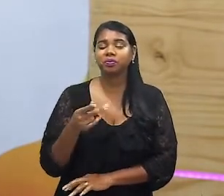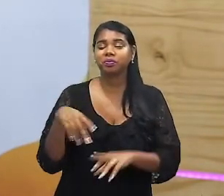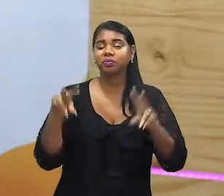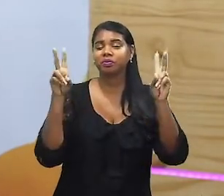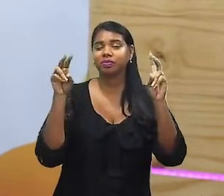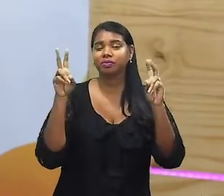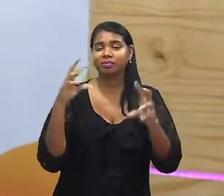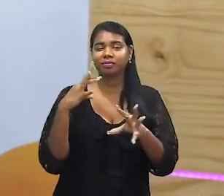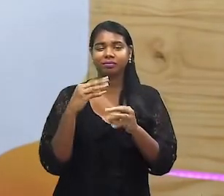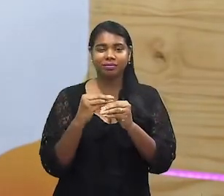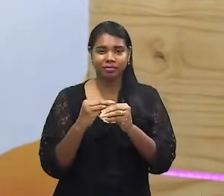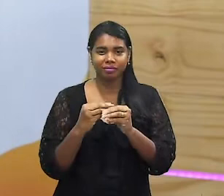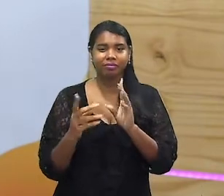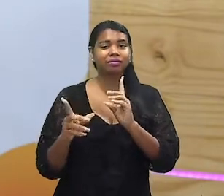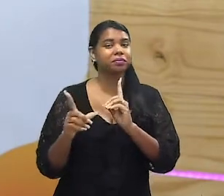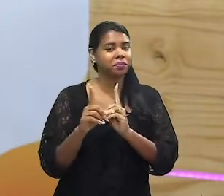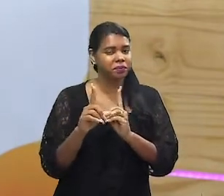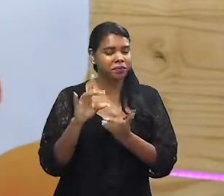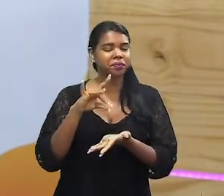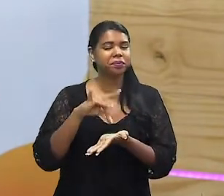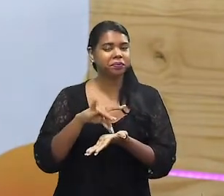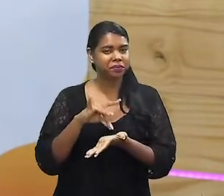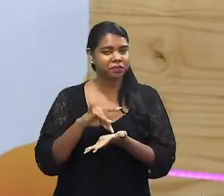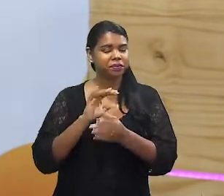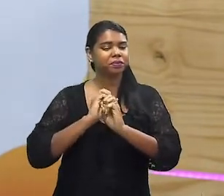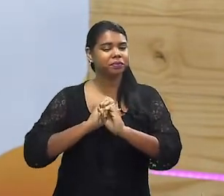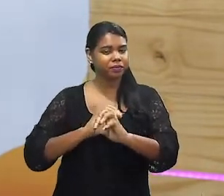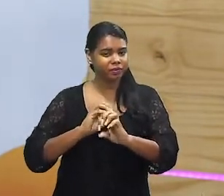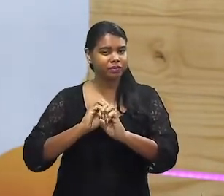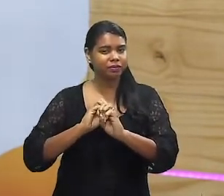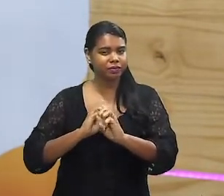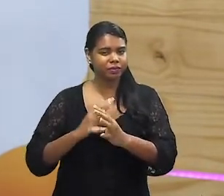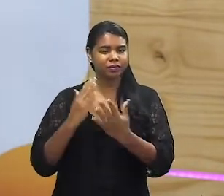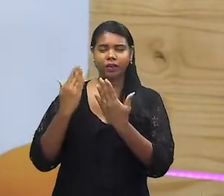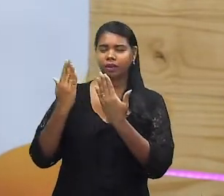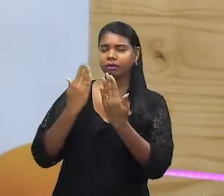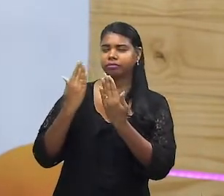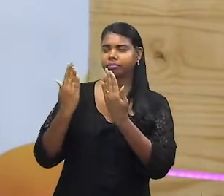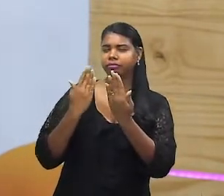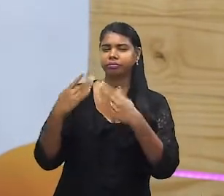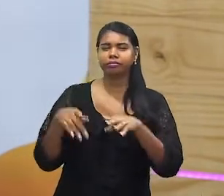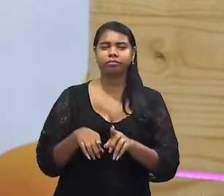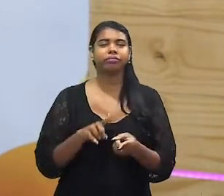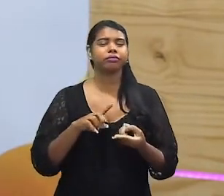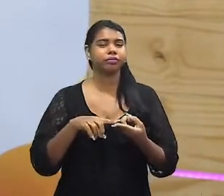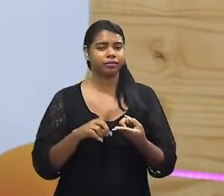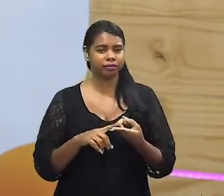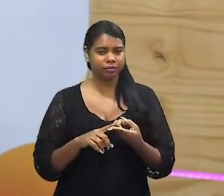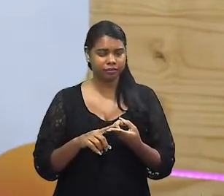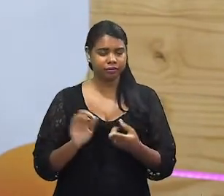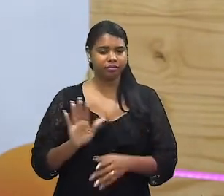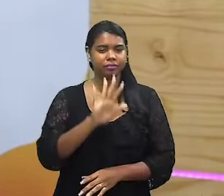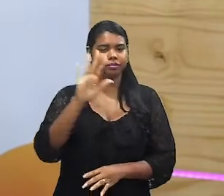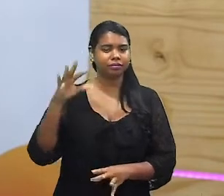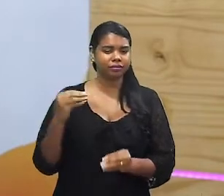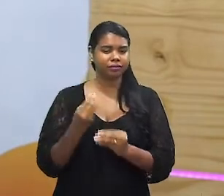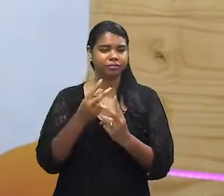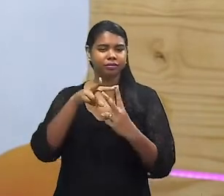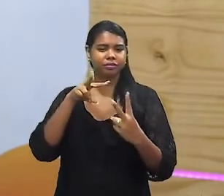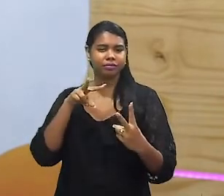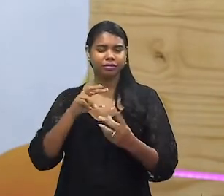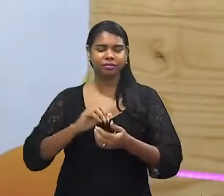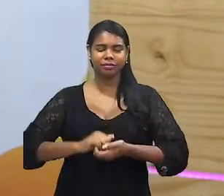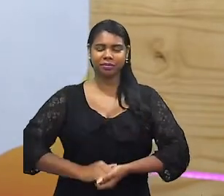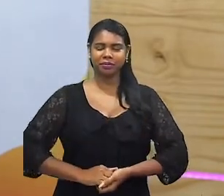termos que geralmente a gente encontra na área da educação e na área da psicologia, e é uma área mista, híbrida, psicologia da